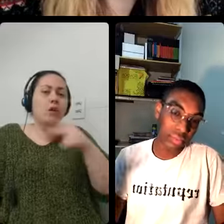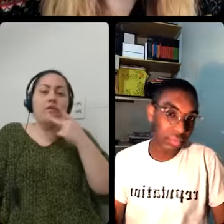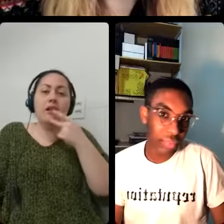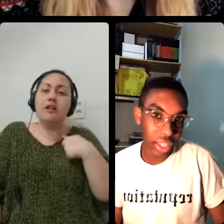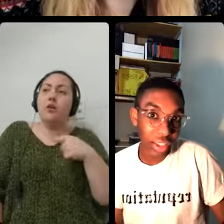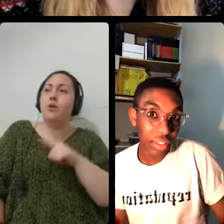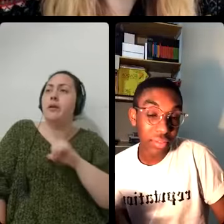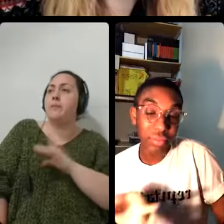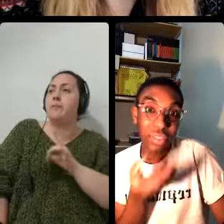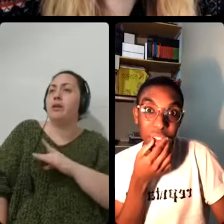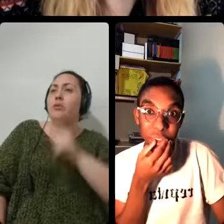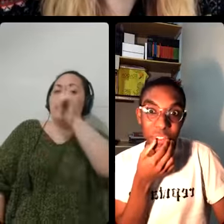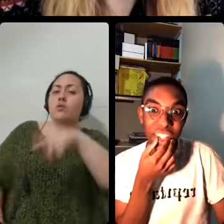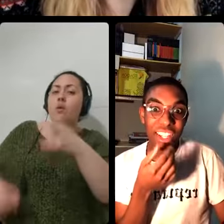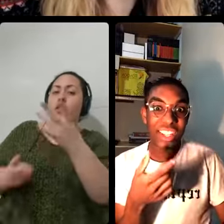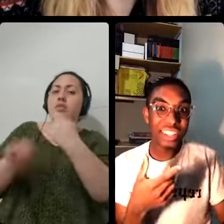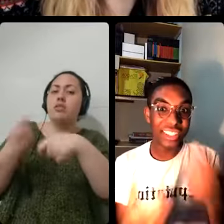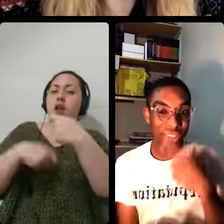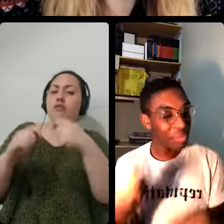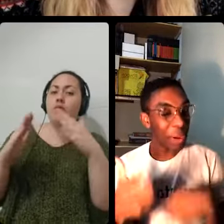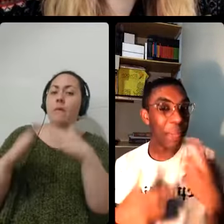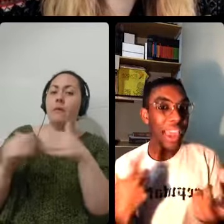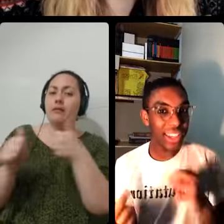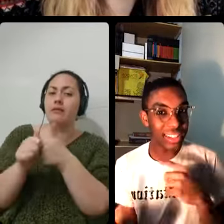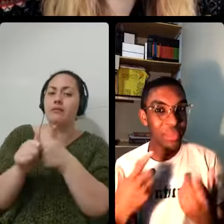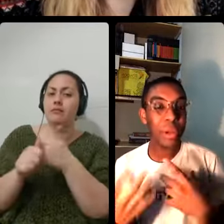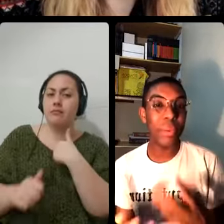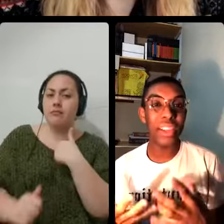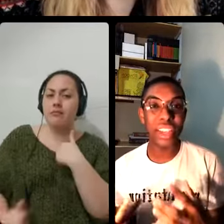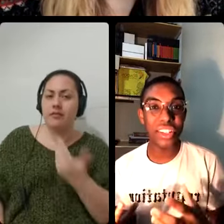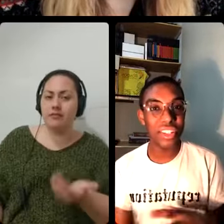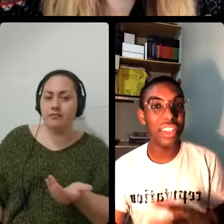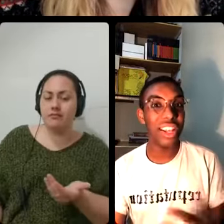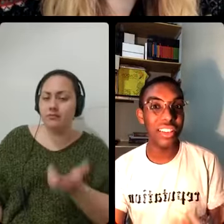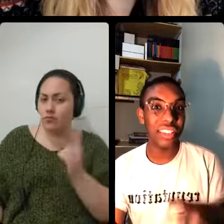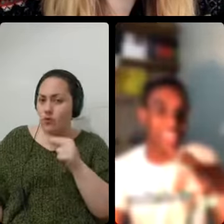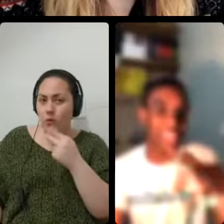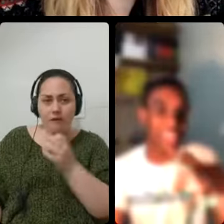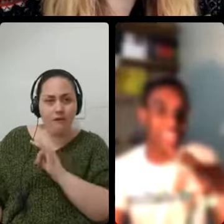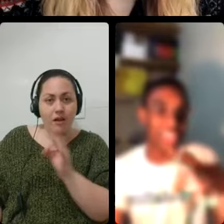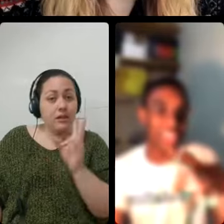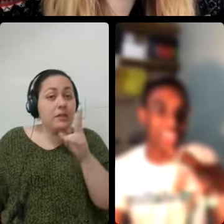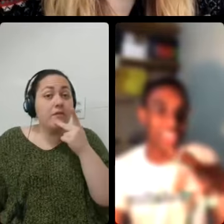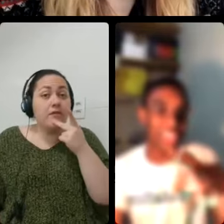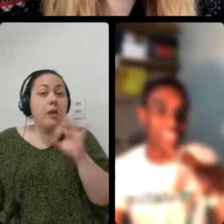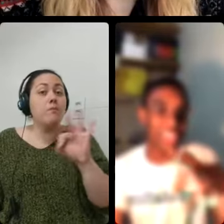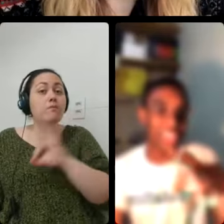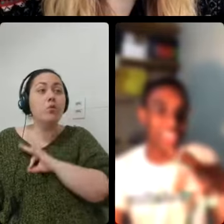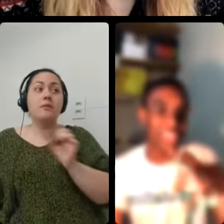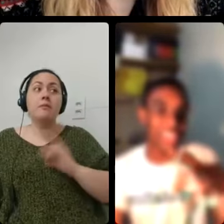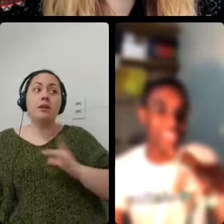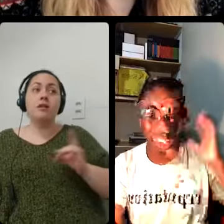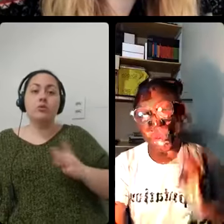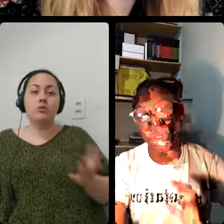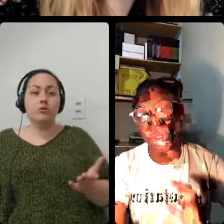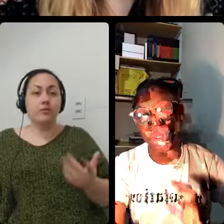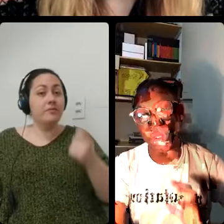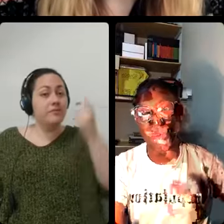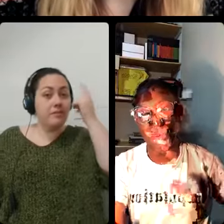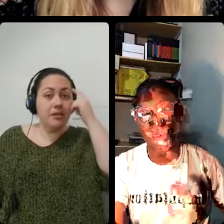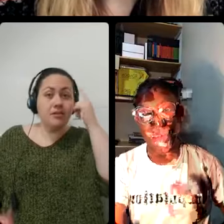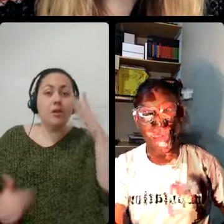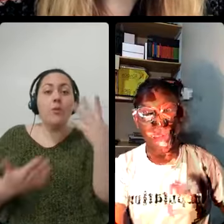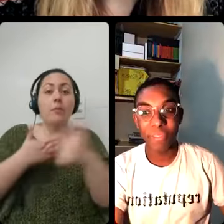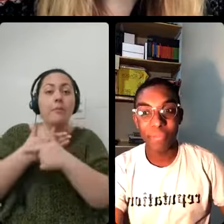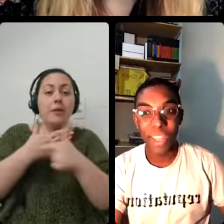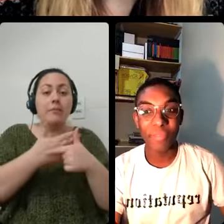casa, né? Então, são papéis e papéis que a gente tem que entender tudo que tem por trás